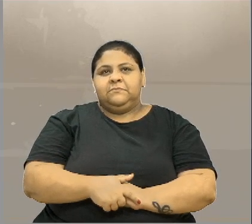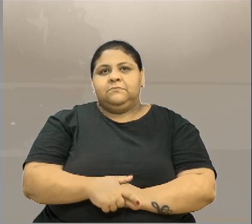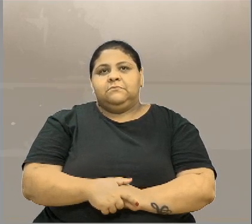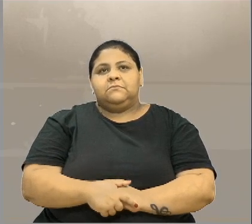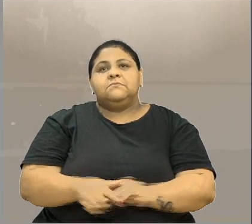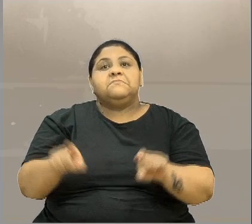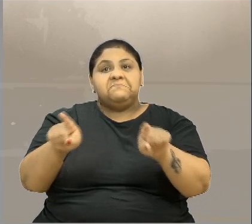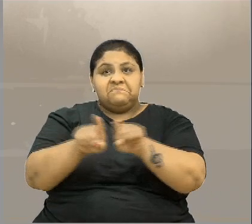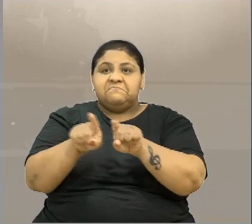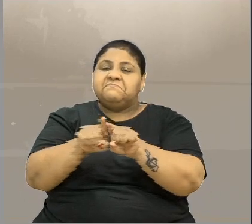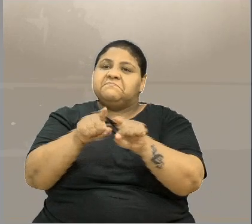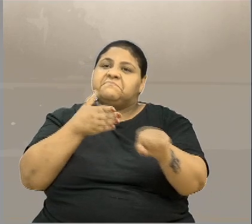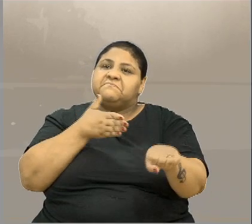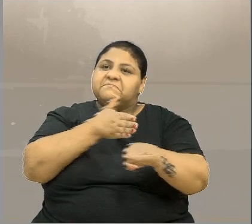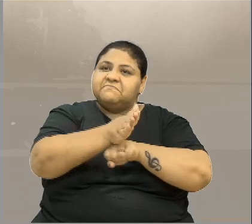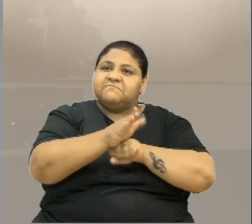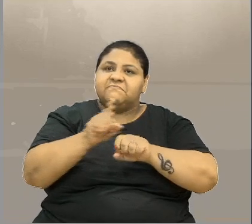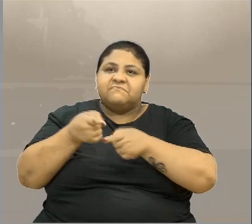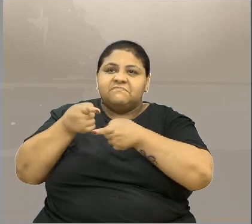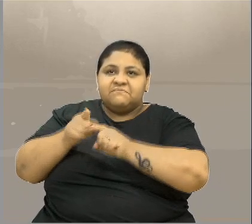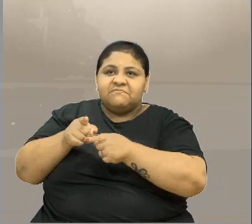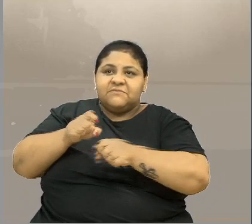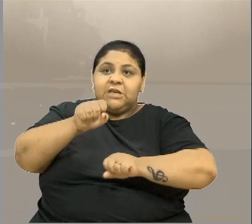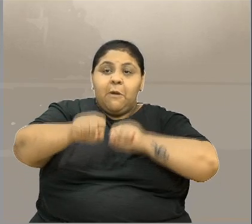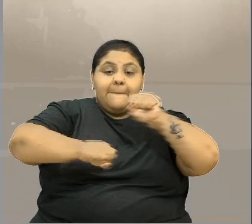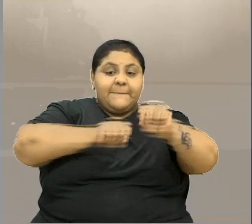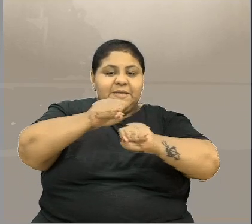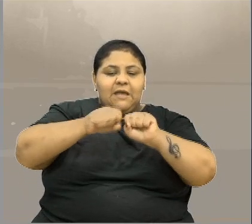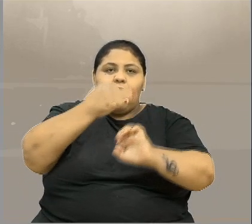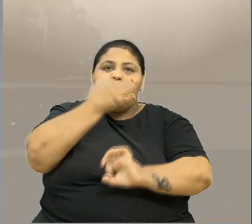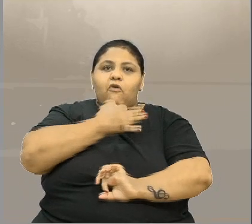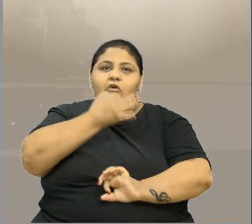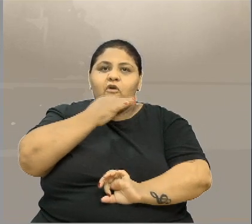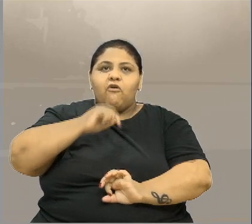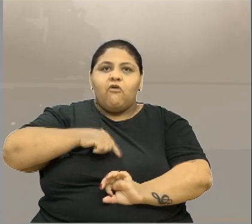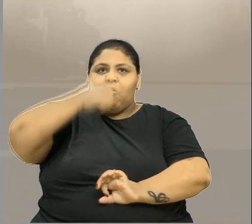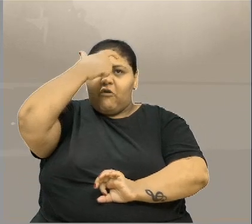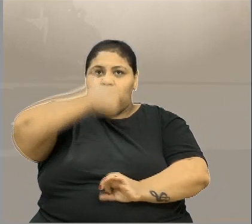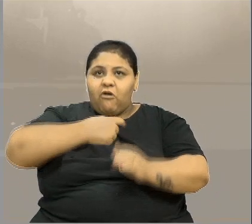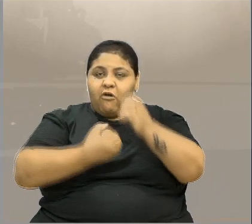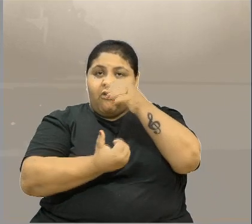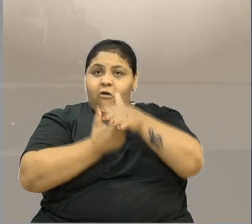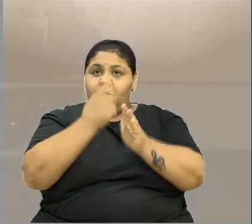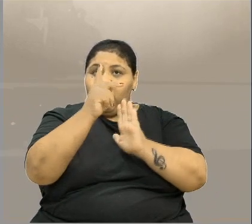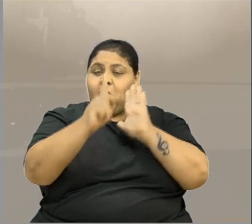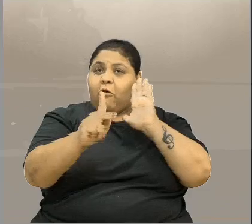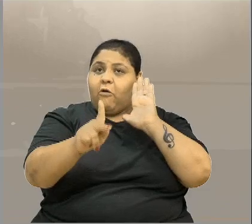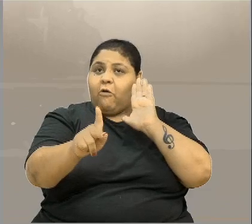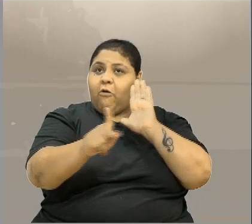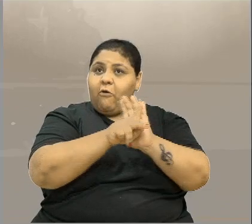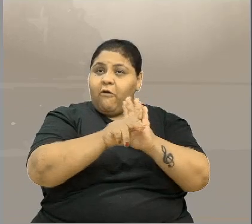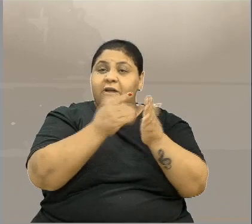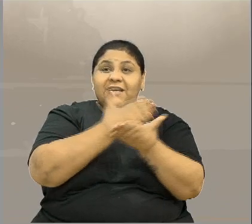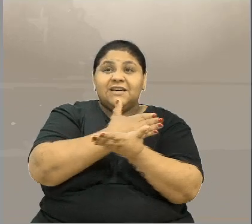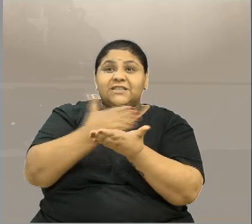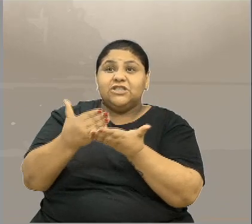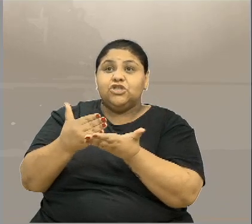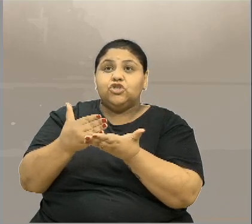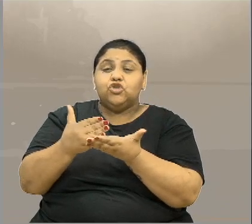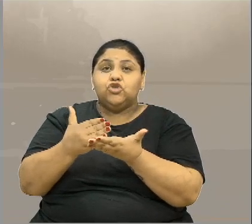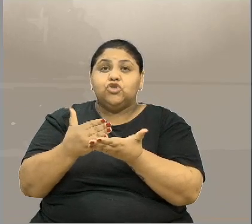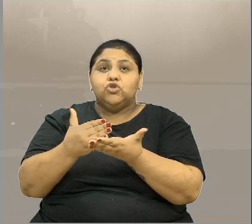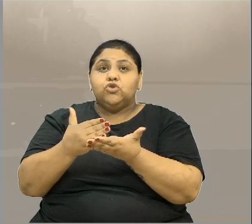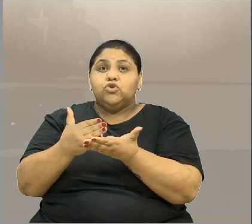Também participamos, né, do Desafio Pedal Caxias. Eu sou autora do projeto de lei que colocou o Desafio Pedal Caxias no